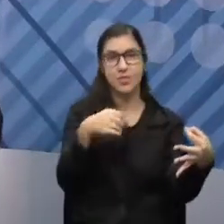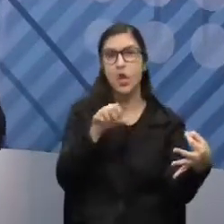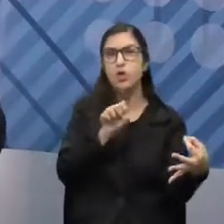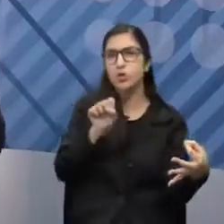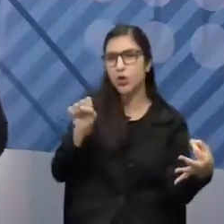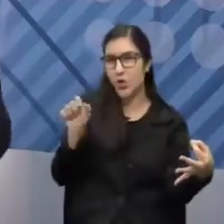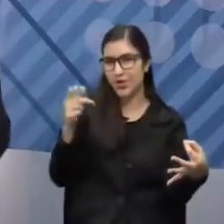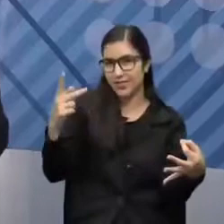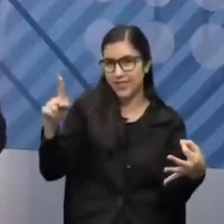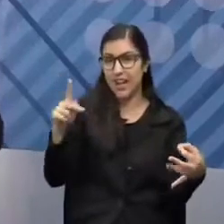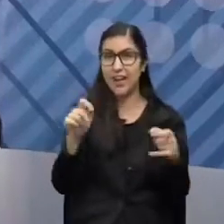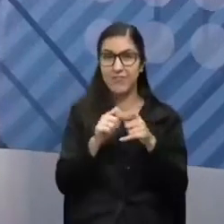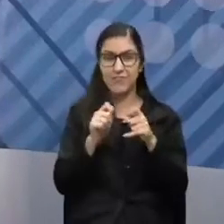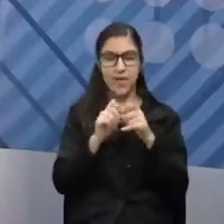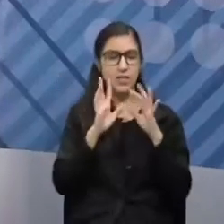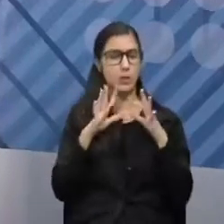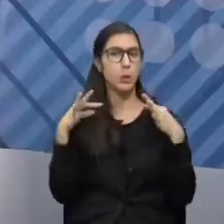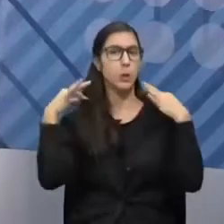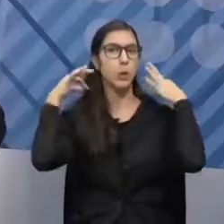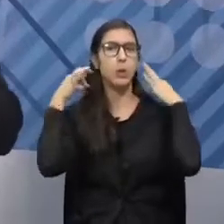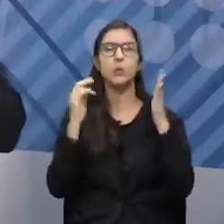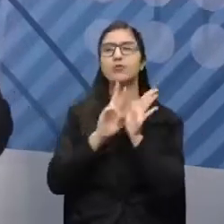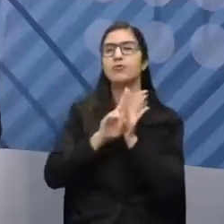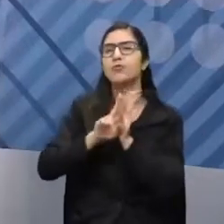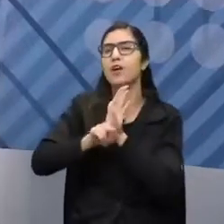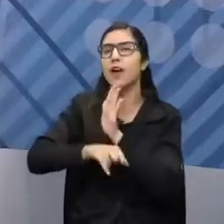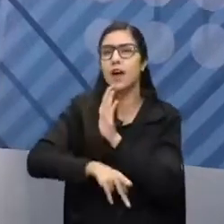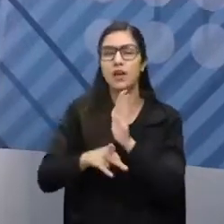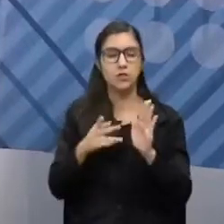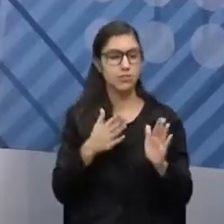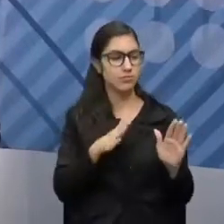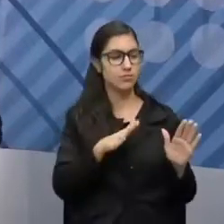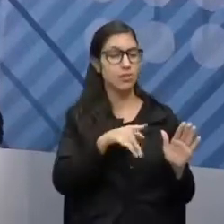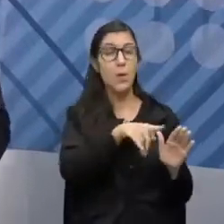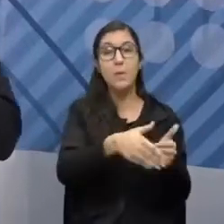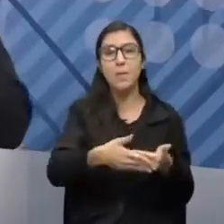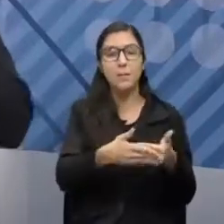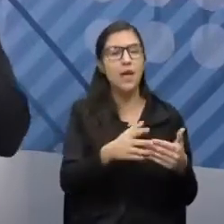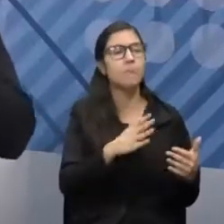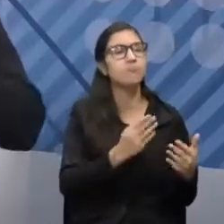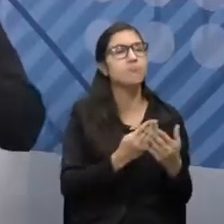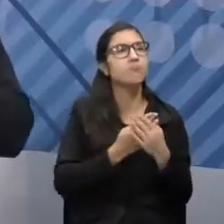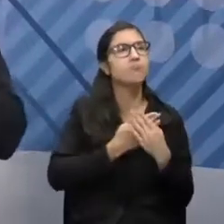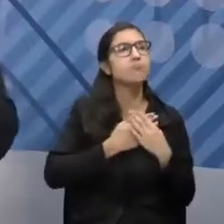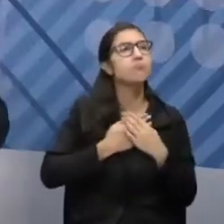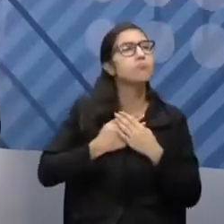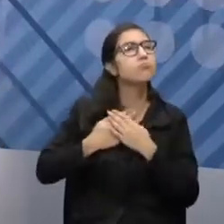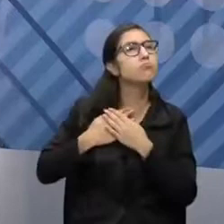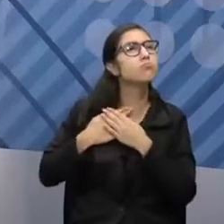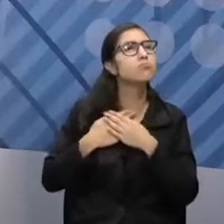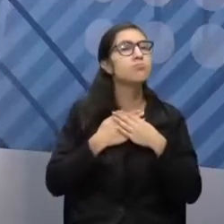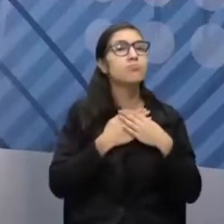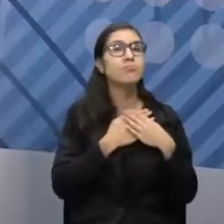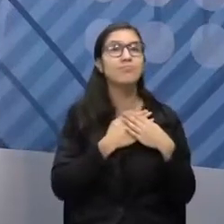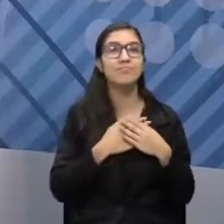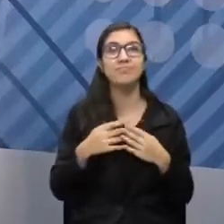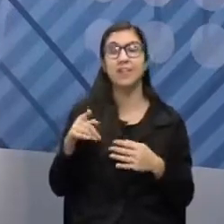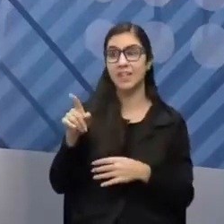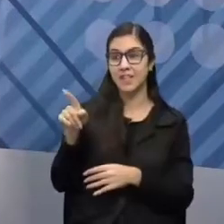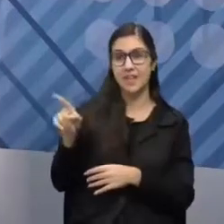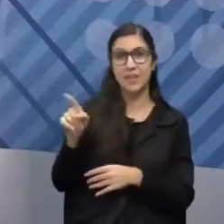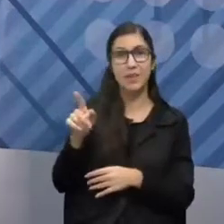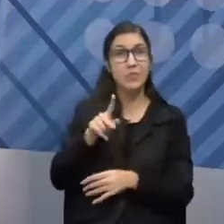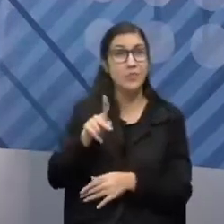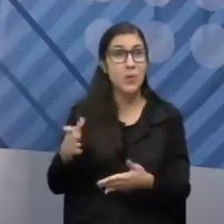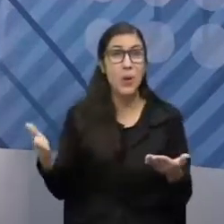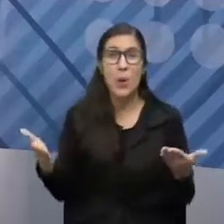vários babadores, atoalhadinhos, colocava a mãozinha do bebê, antecipando. E um dia ela chegou e falou assim, professora,